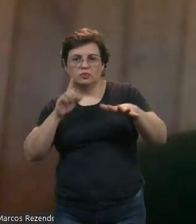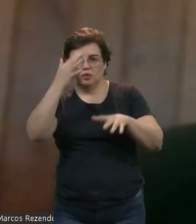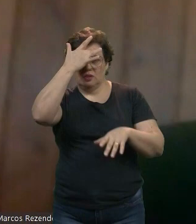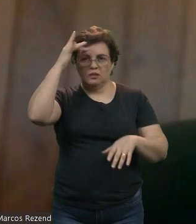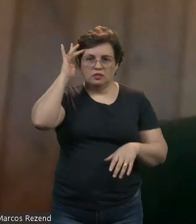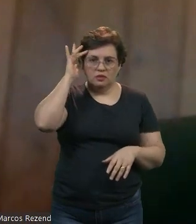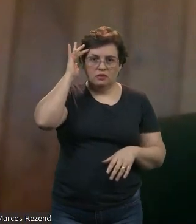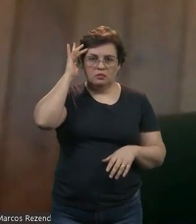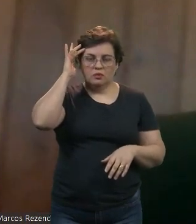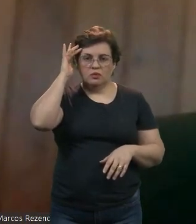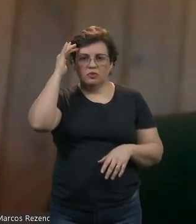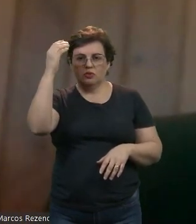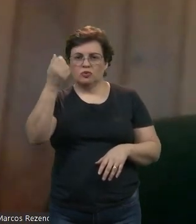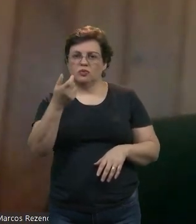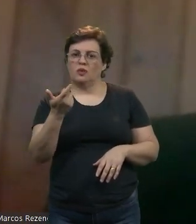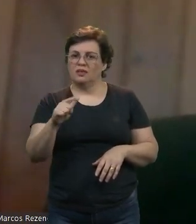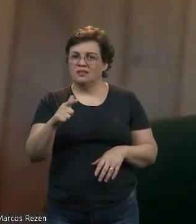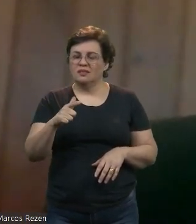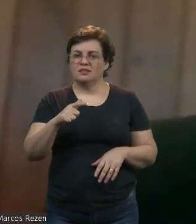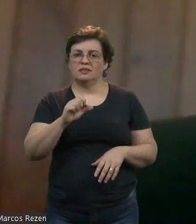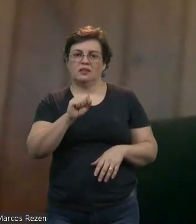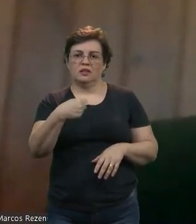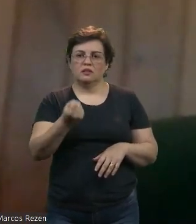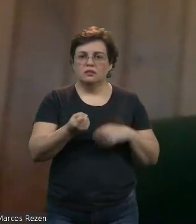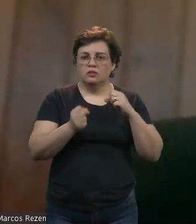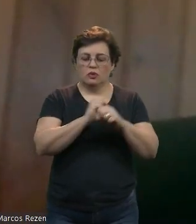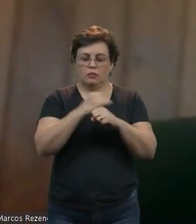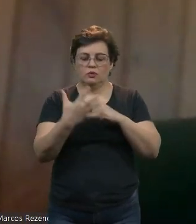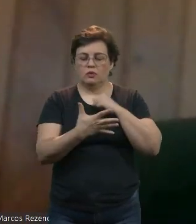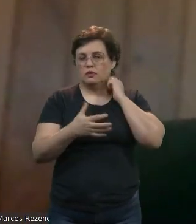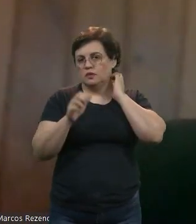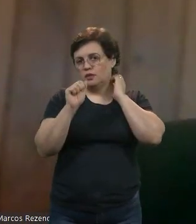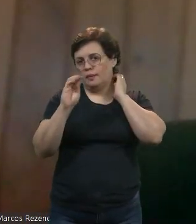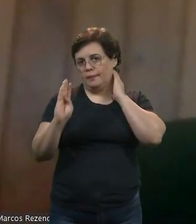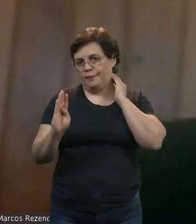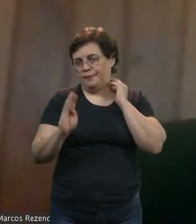sintomáticas em relação ao Covid. Questão de ordem, vereador Albuquerque.